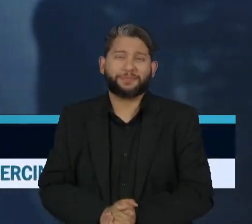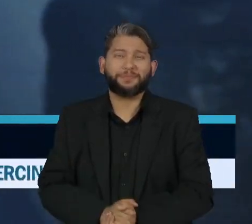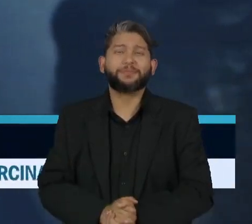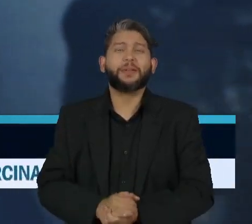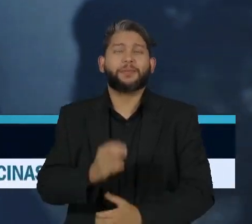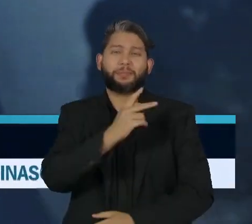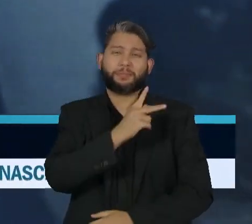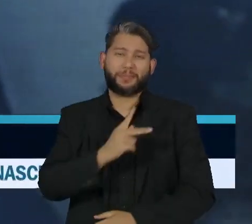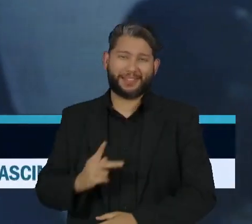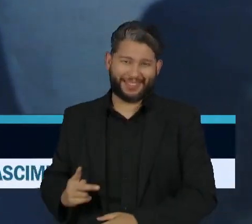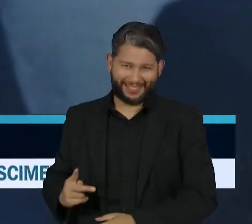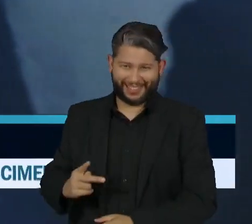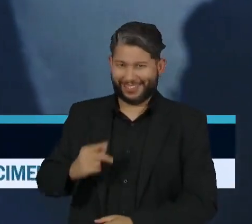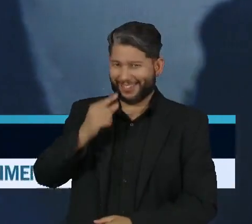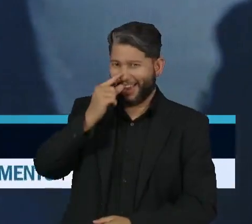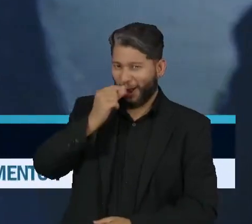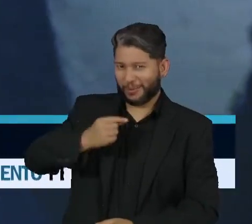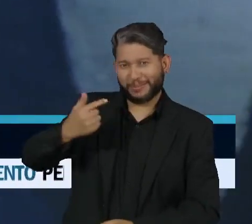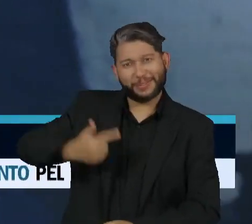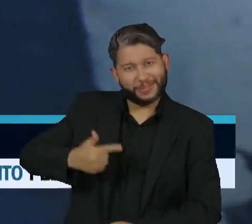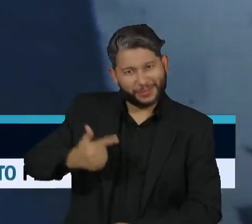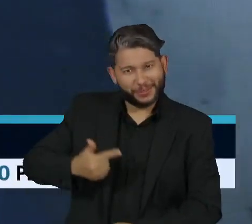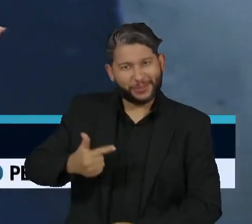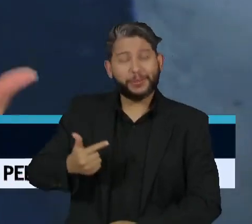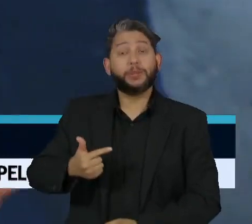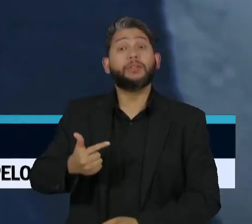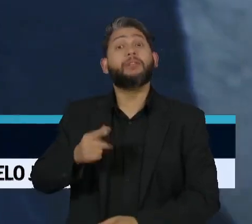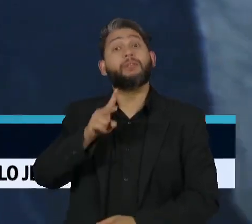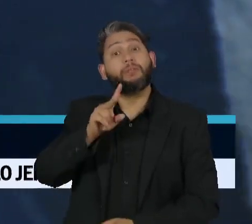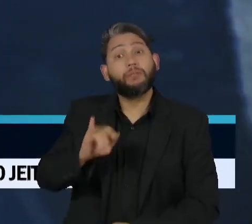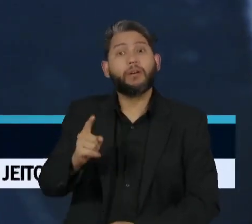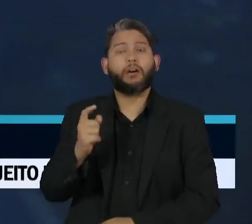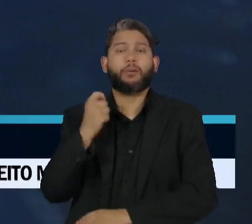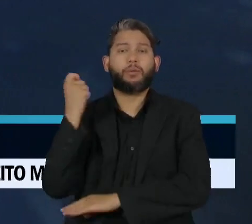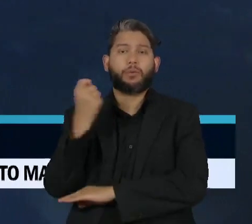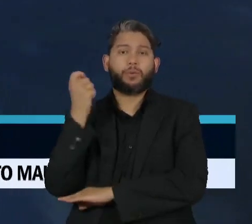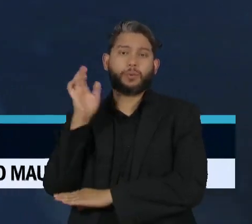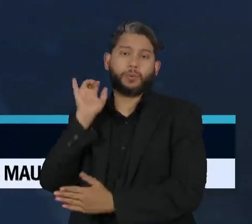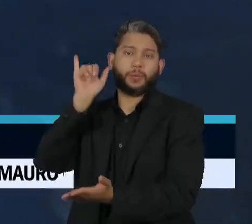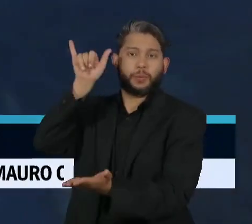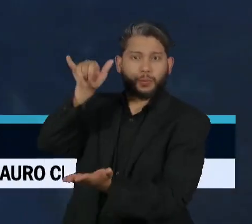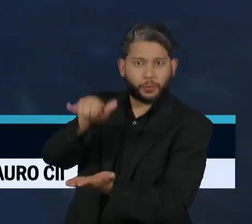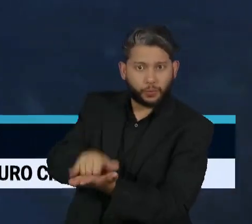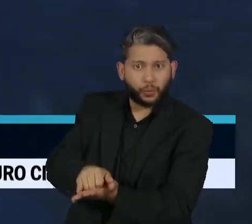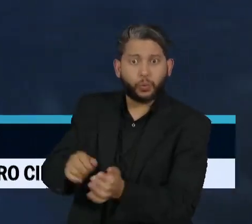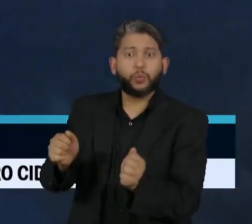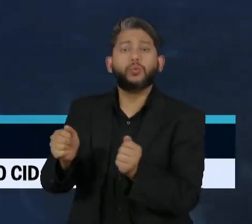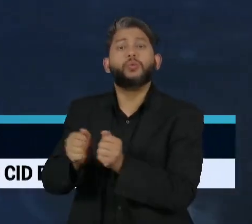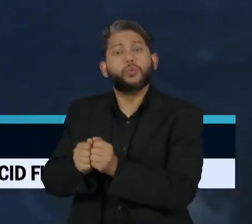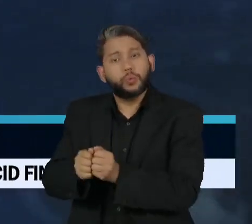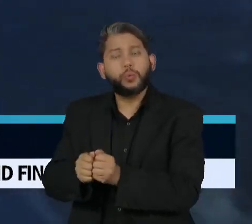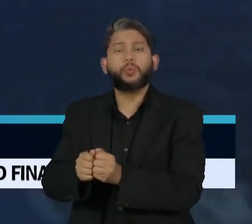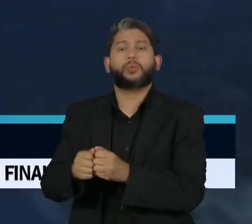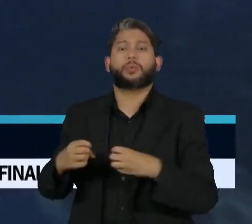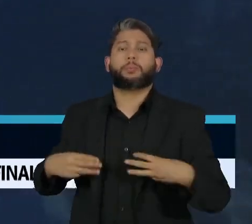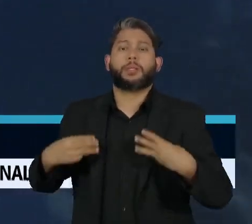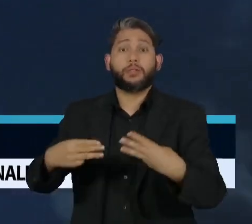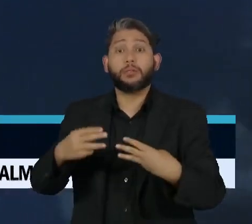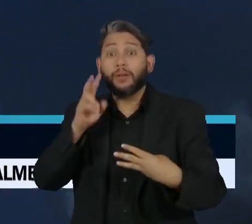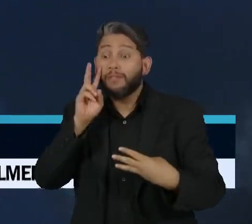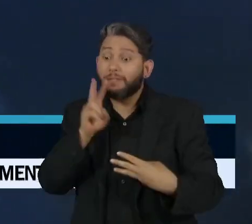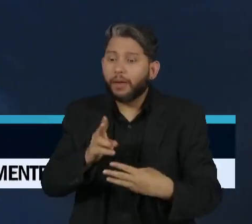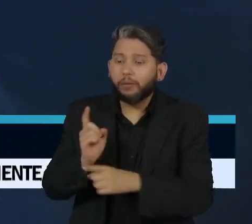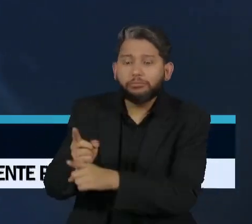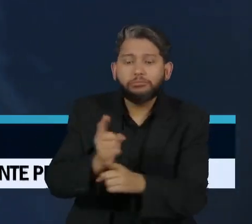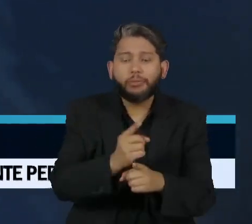E o presidente em exercício, Geraldo Alckmin, anunciou hoje que vai ao Rio Grande do Sul, acompanhado por ministros, no domingo, para visitar as áreas atingidas